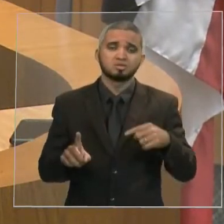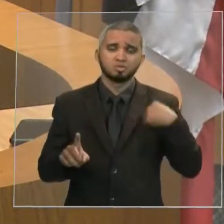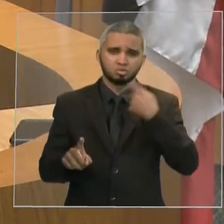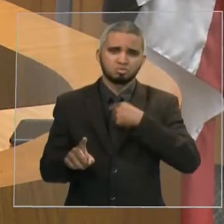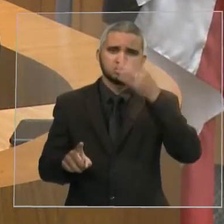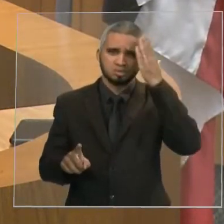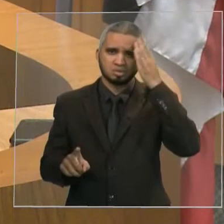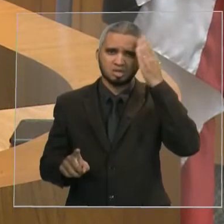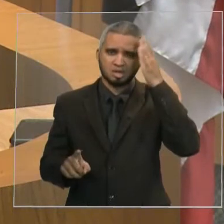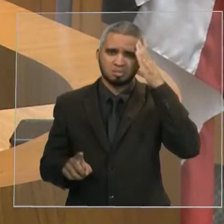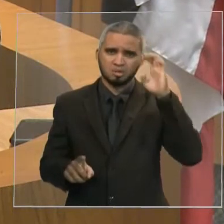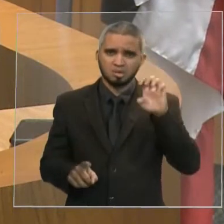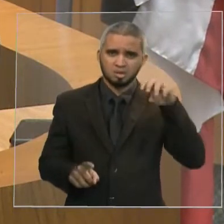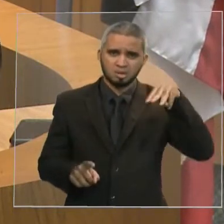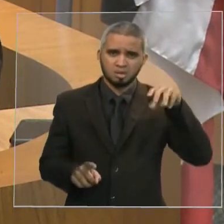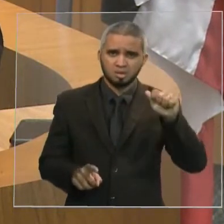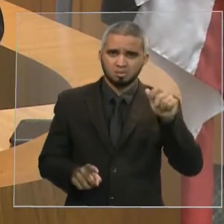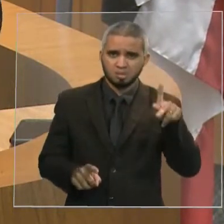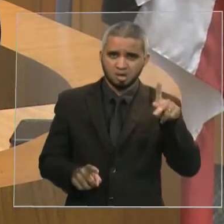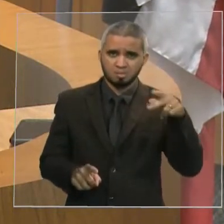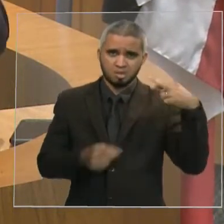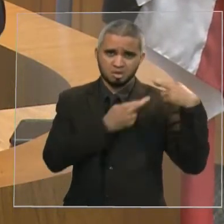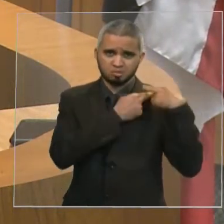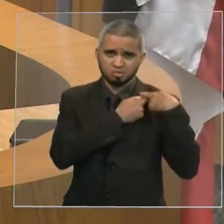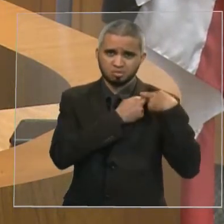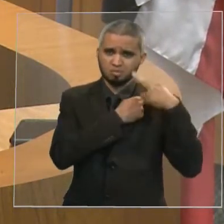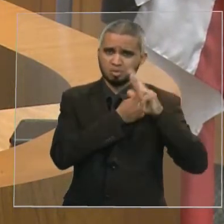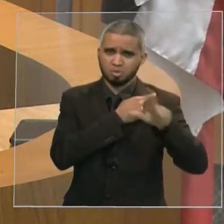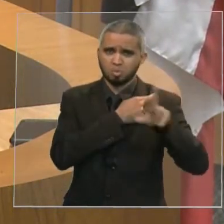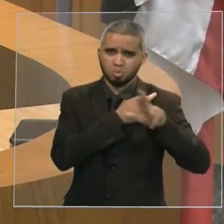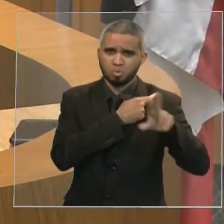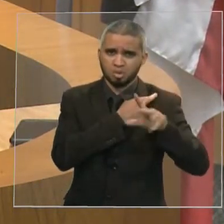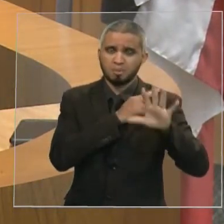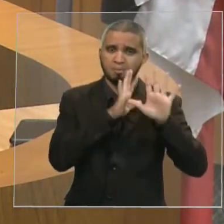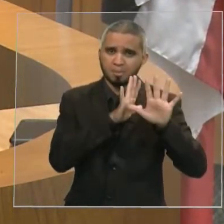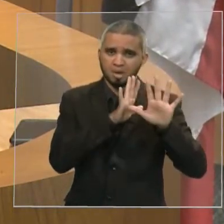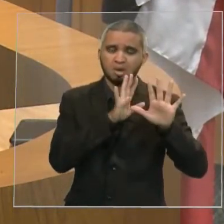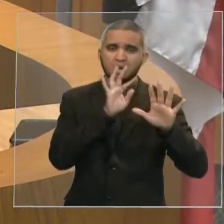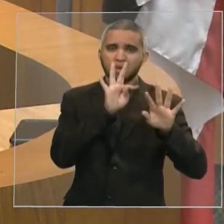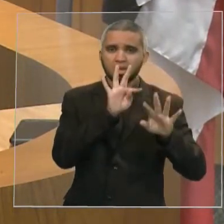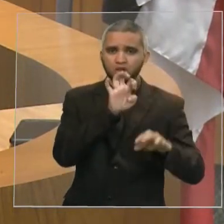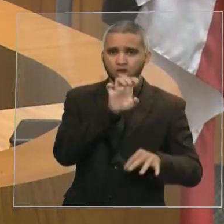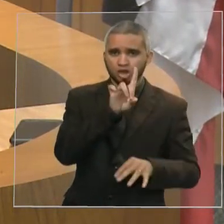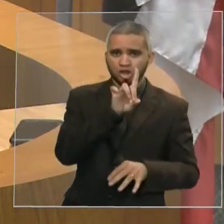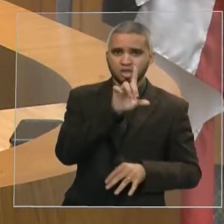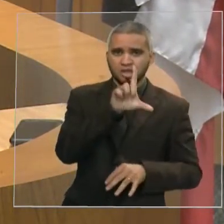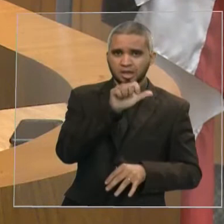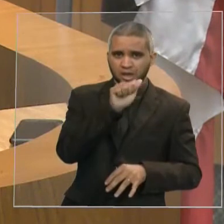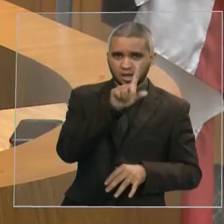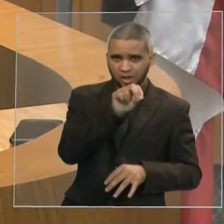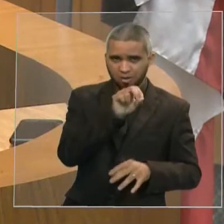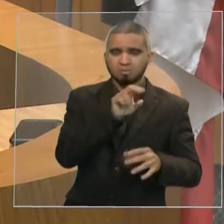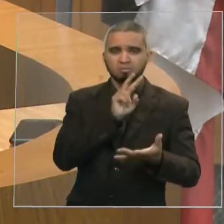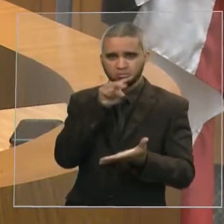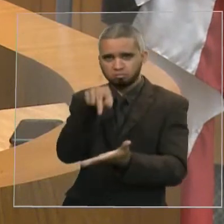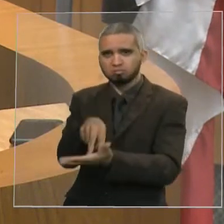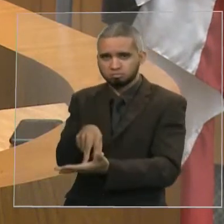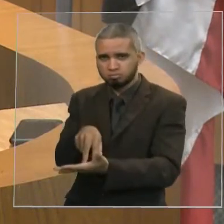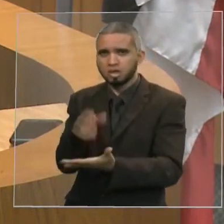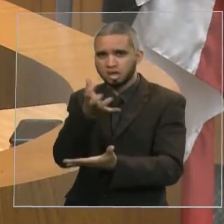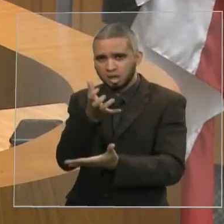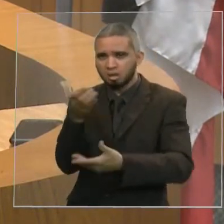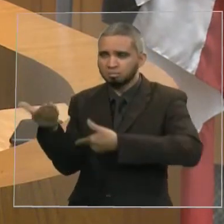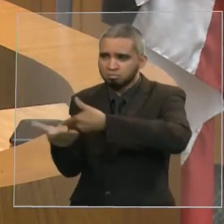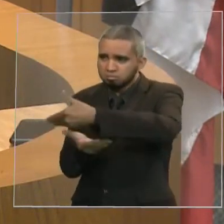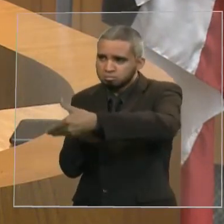responsabilidade, o doutor Ted Lago, com sua equipe, sempre se colocou e atuou fortemente para ajudar a